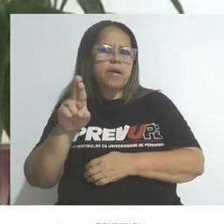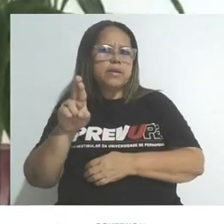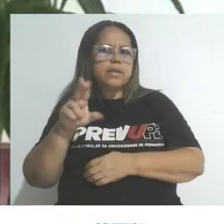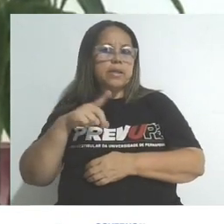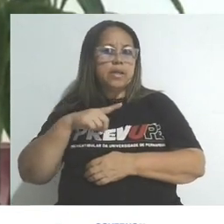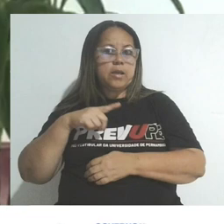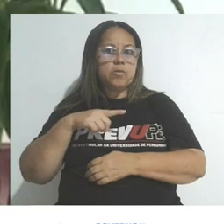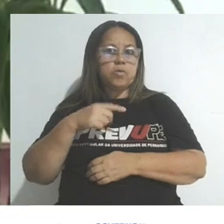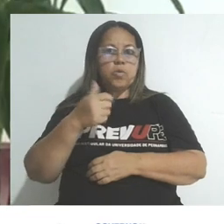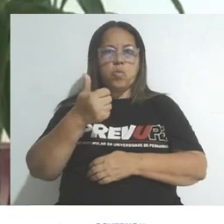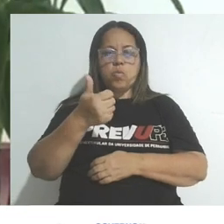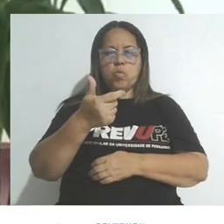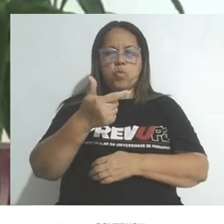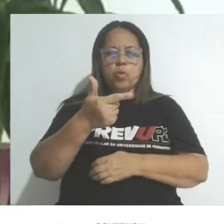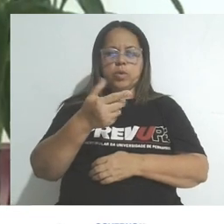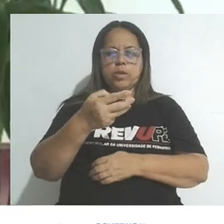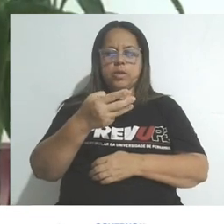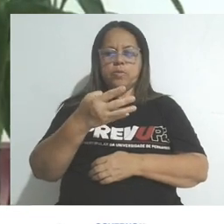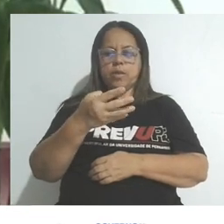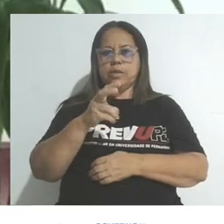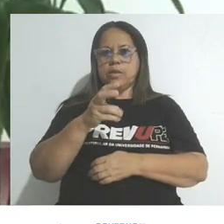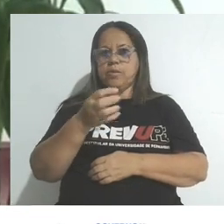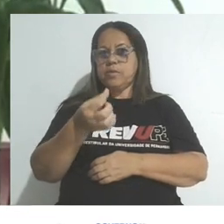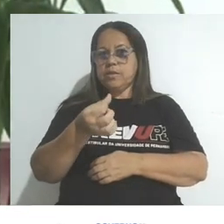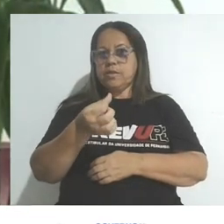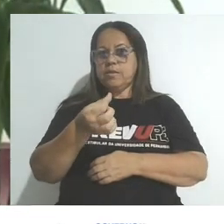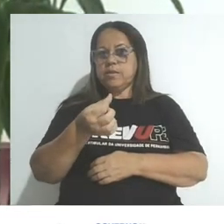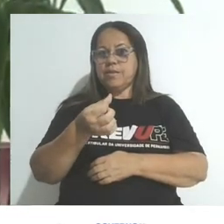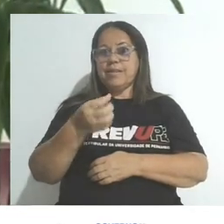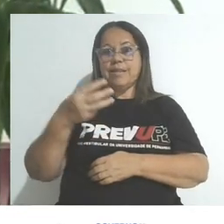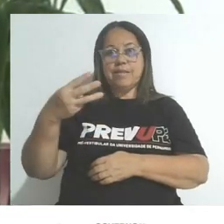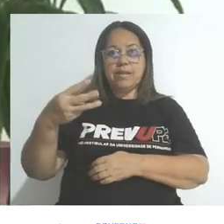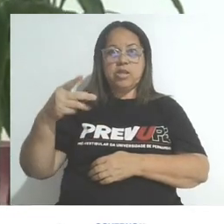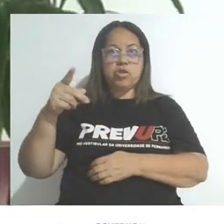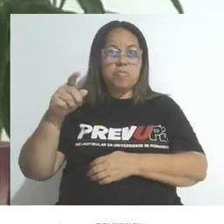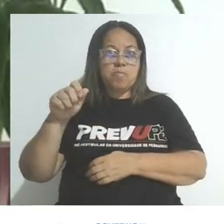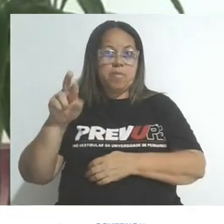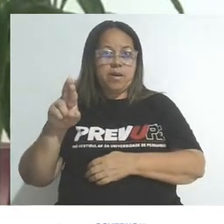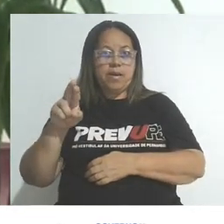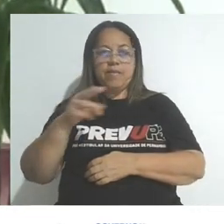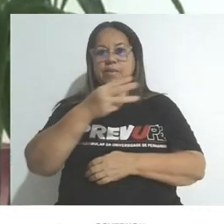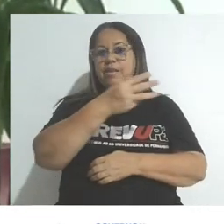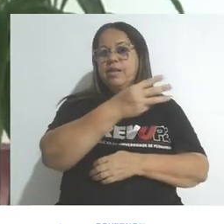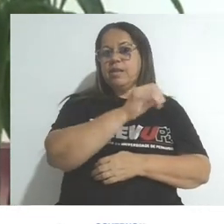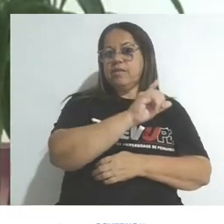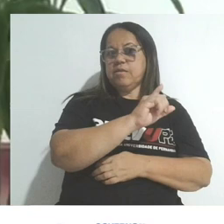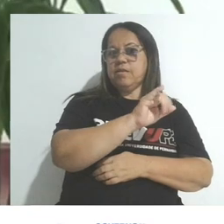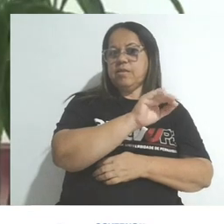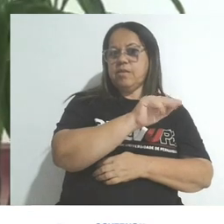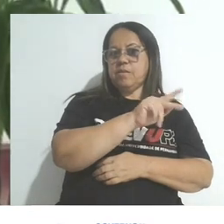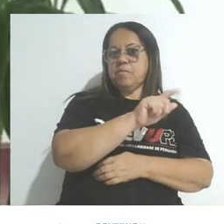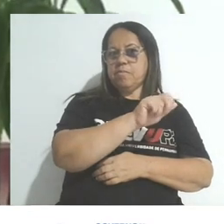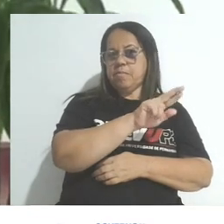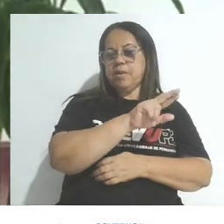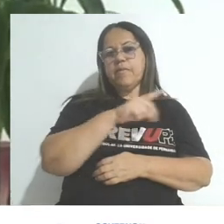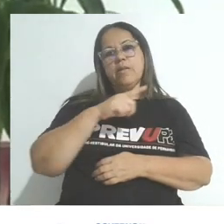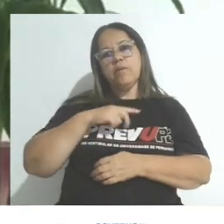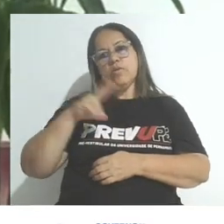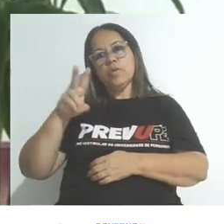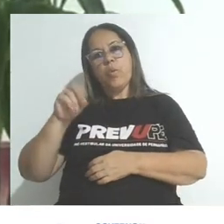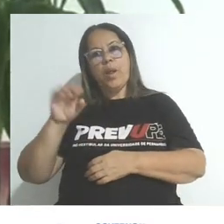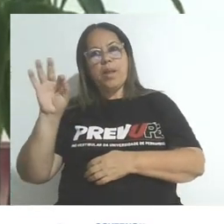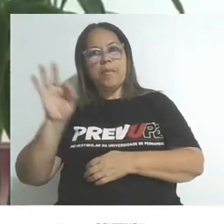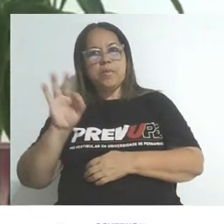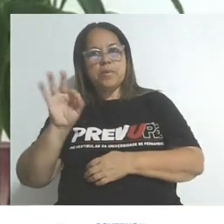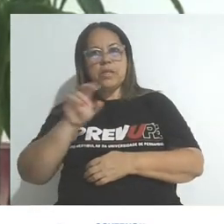1 a 6, eu tenho 3 números pares, 3 números ímpares. Então, a probabilidade de que saia 50% números